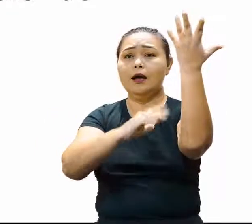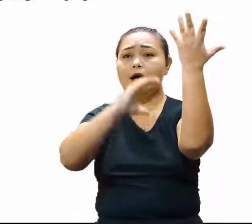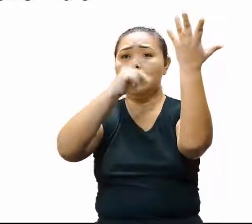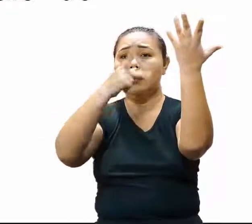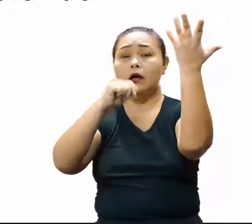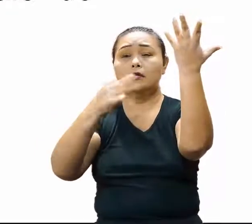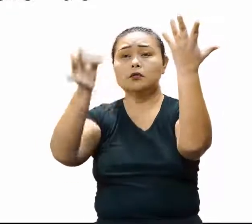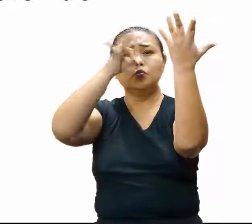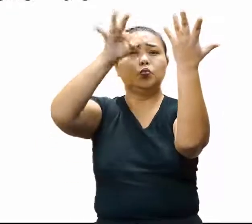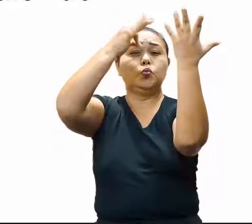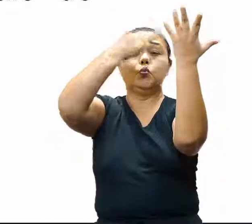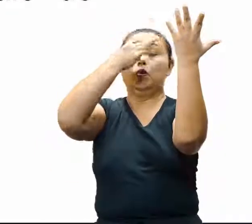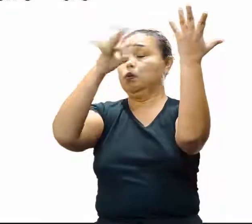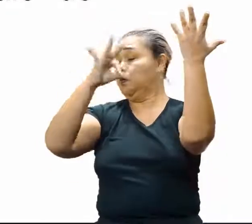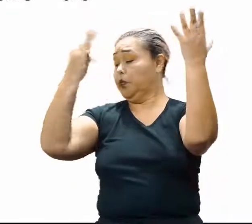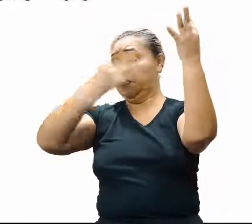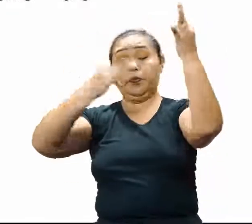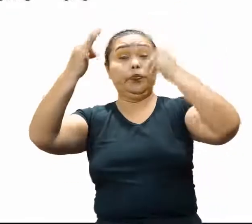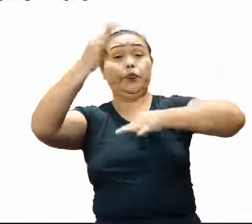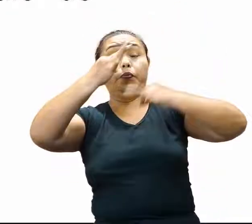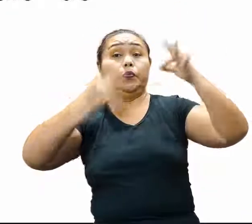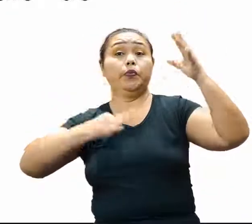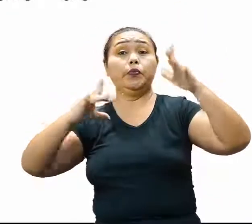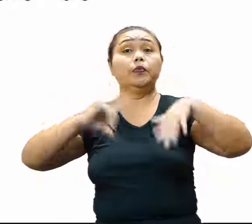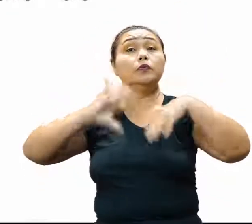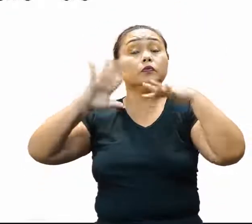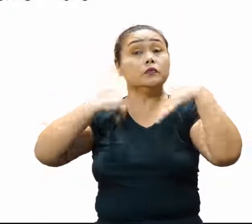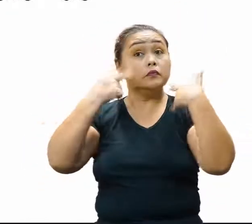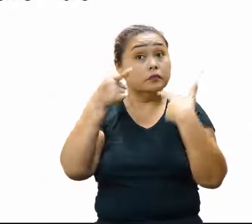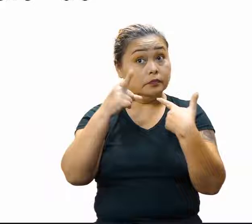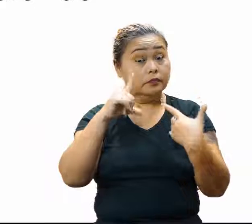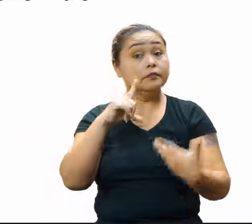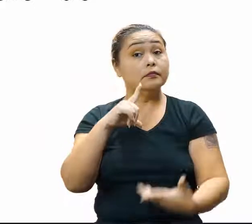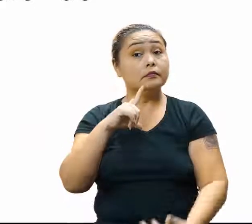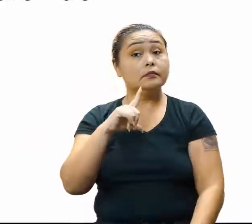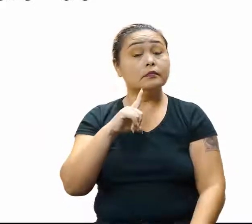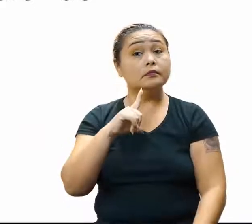insetos. Você tinha que estar bem